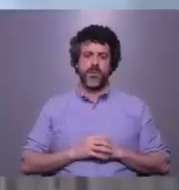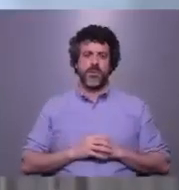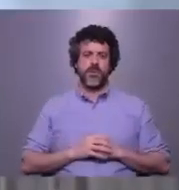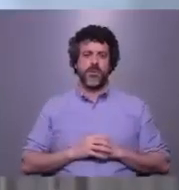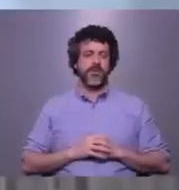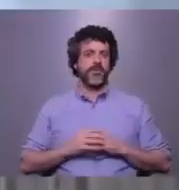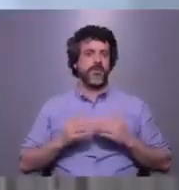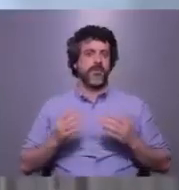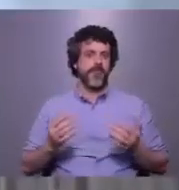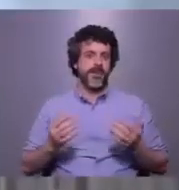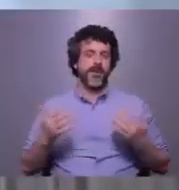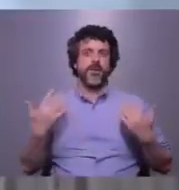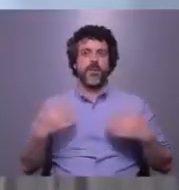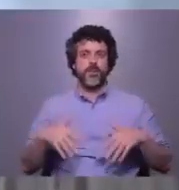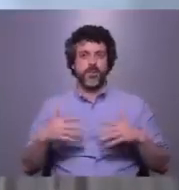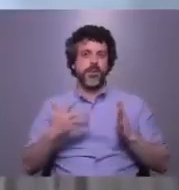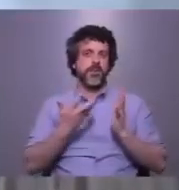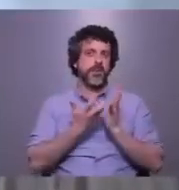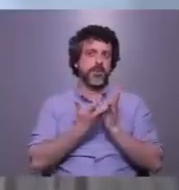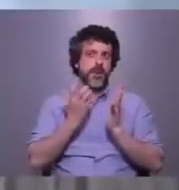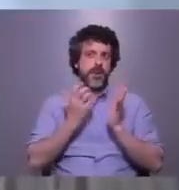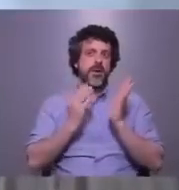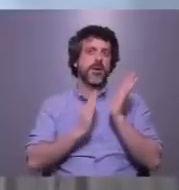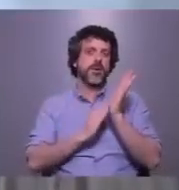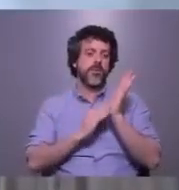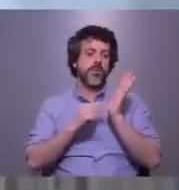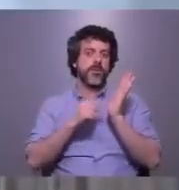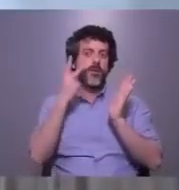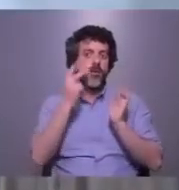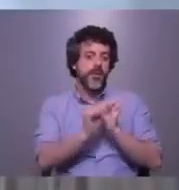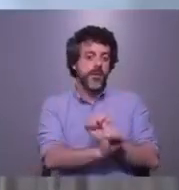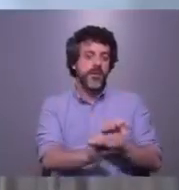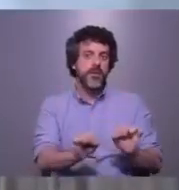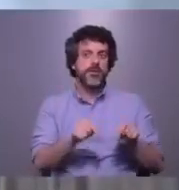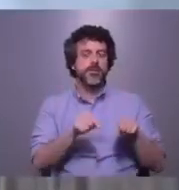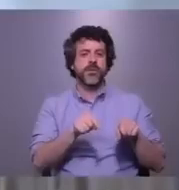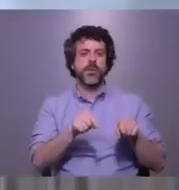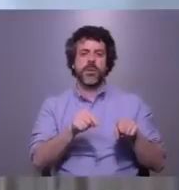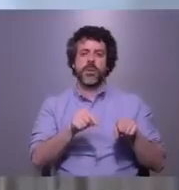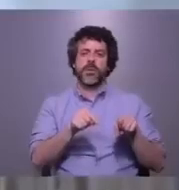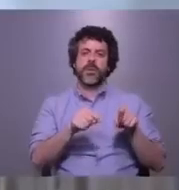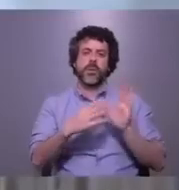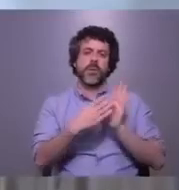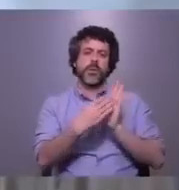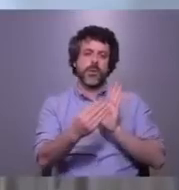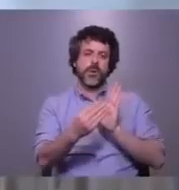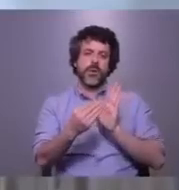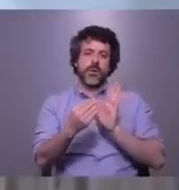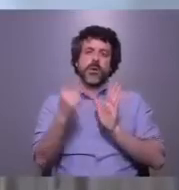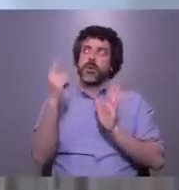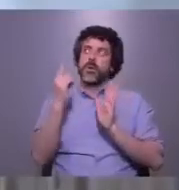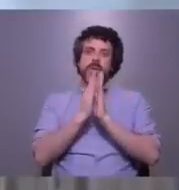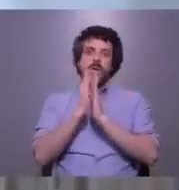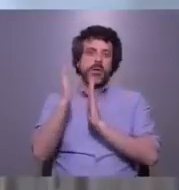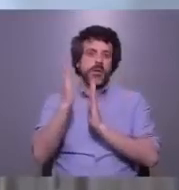E é dos aspectos relevantes do seu testemunho de vida, esta forte experiência de Deus que os santos pastorinhos